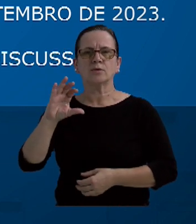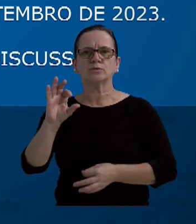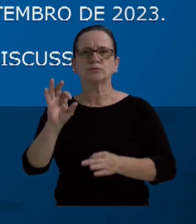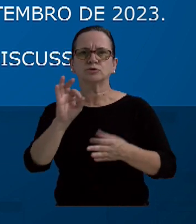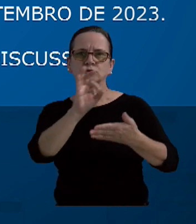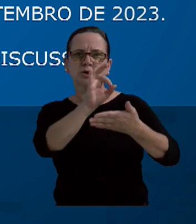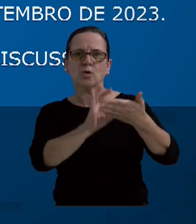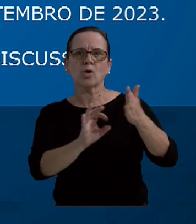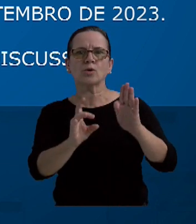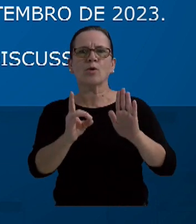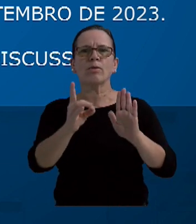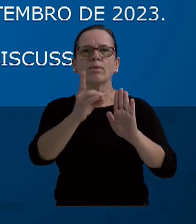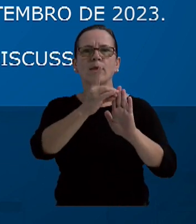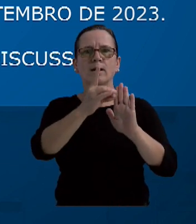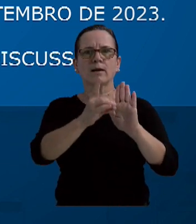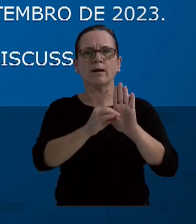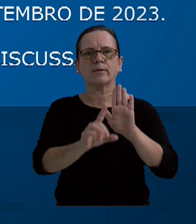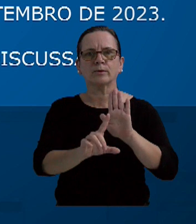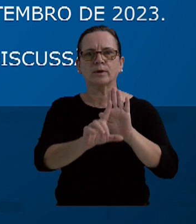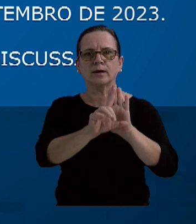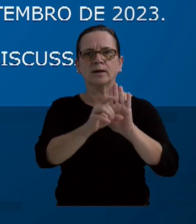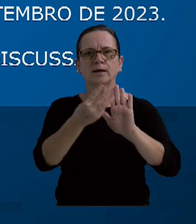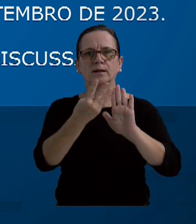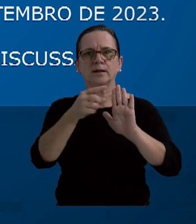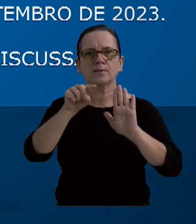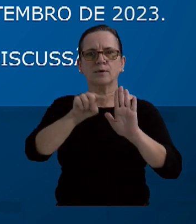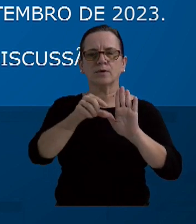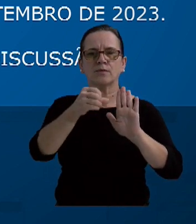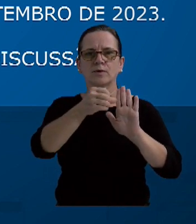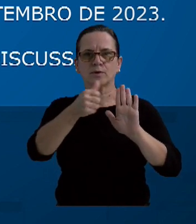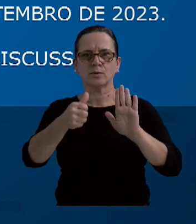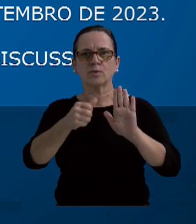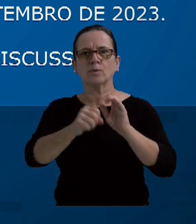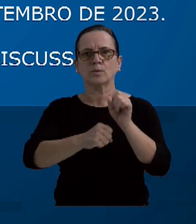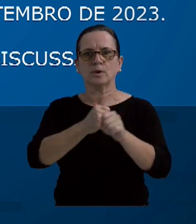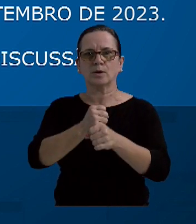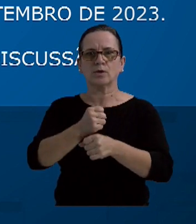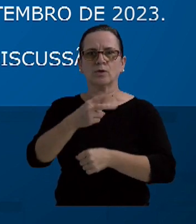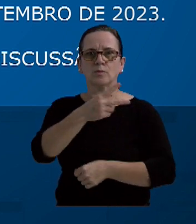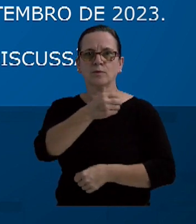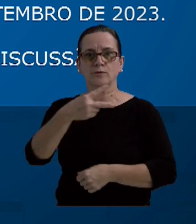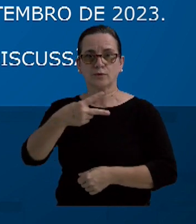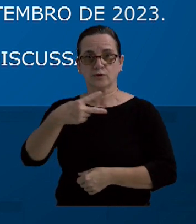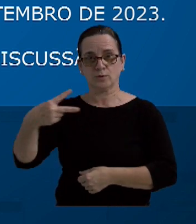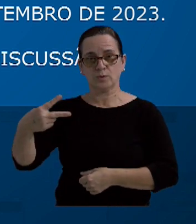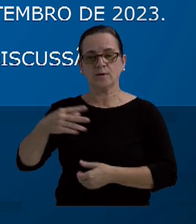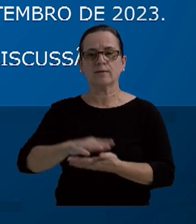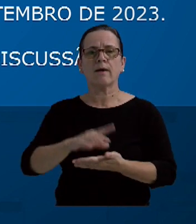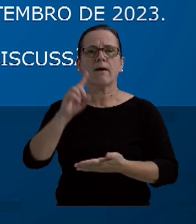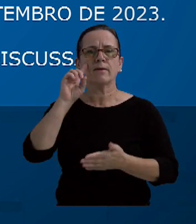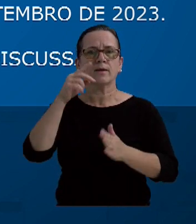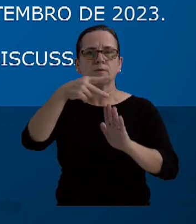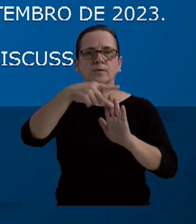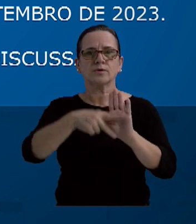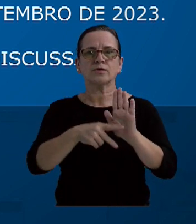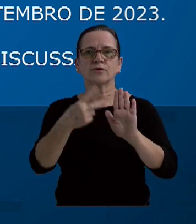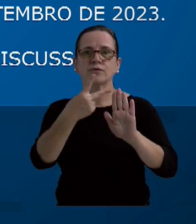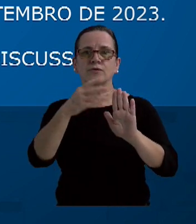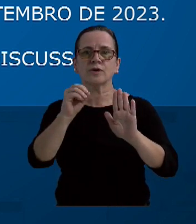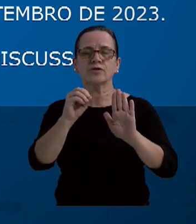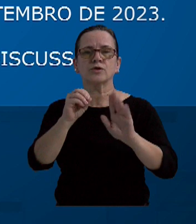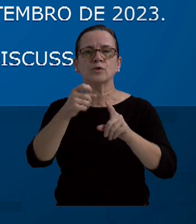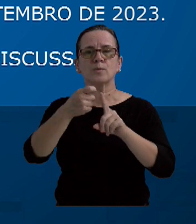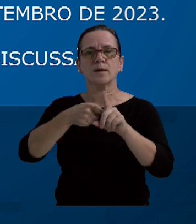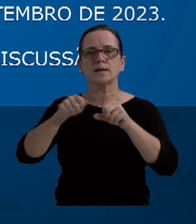com o decreto lei 391/2020 a data deste projeto de lei é do dia 20 de setembro de